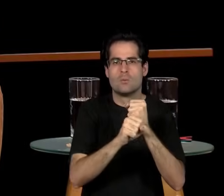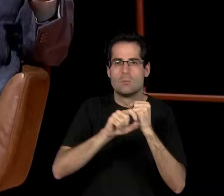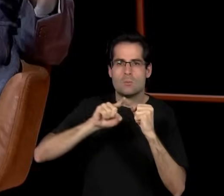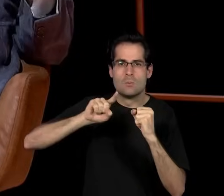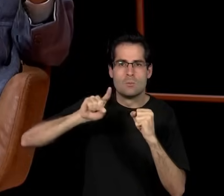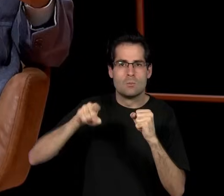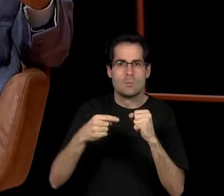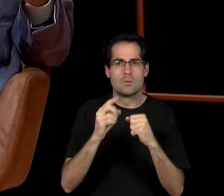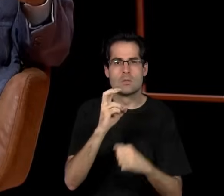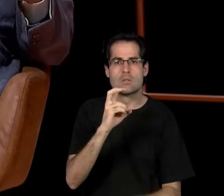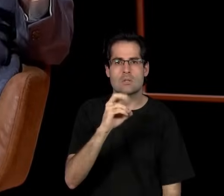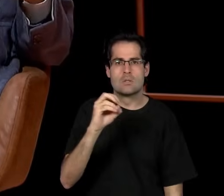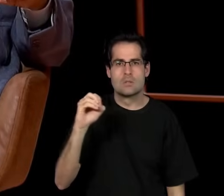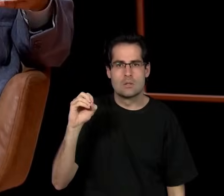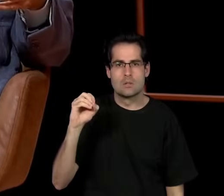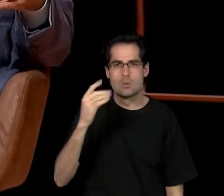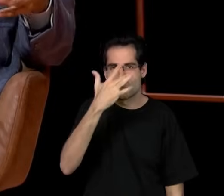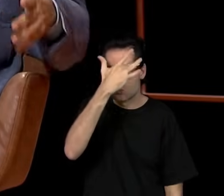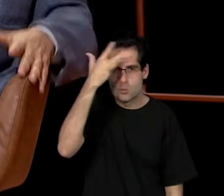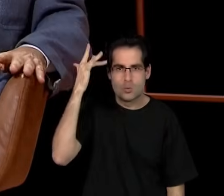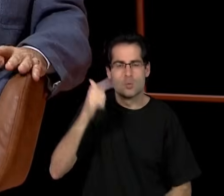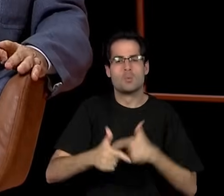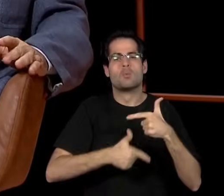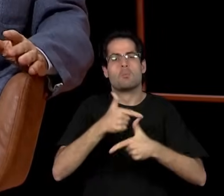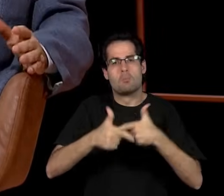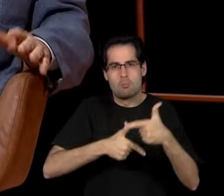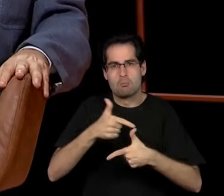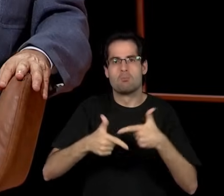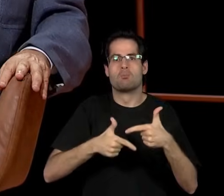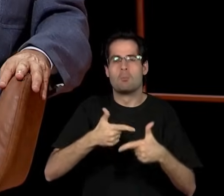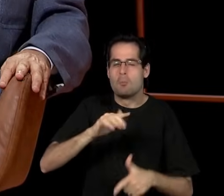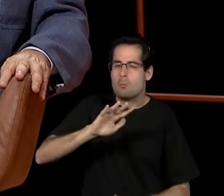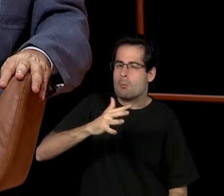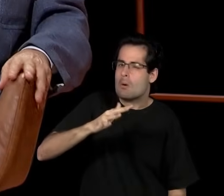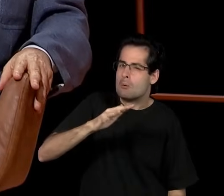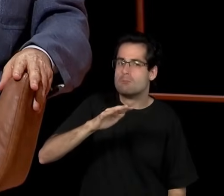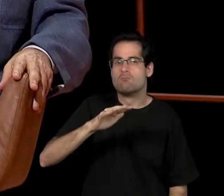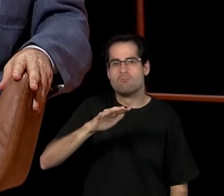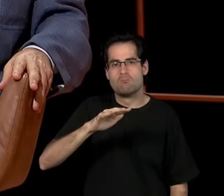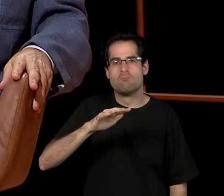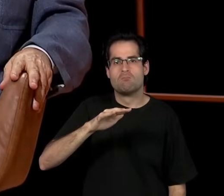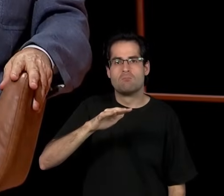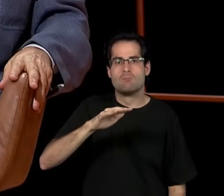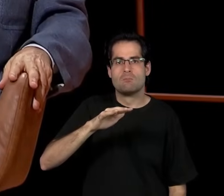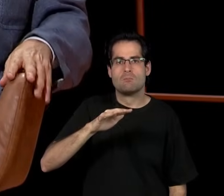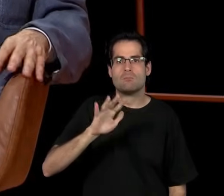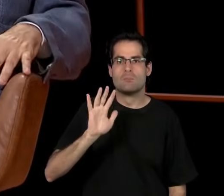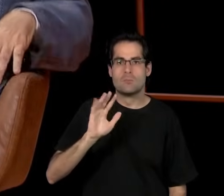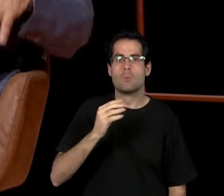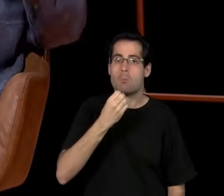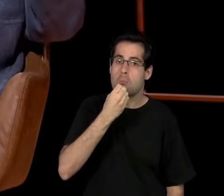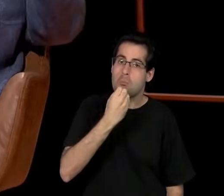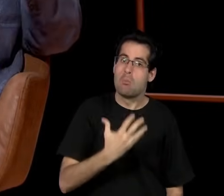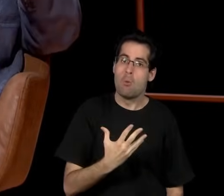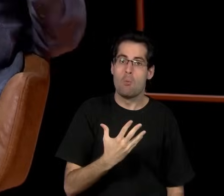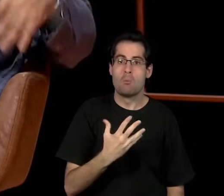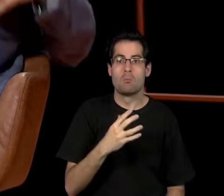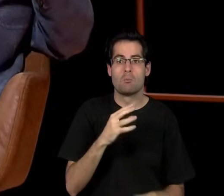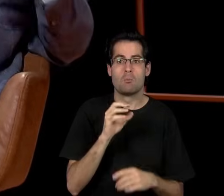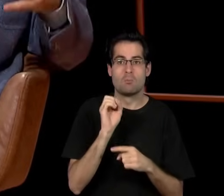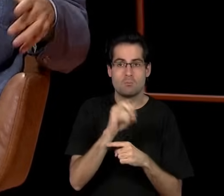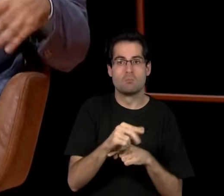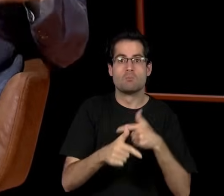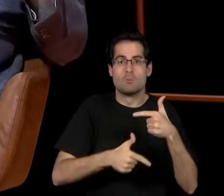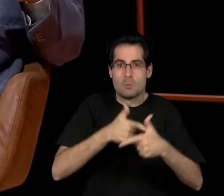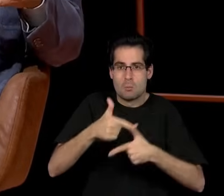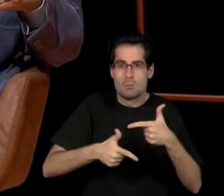público, você vai aumentando a proporcionalidade. Mas você dá emprego para 10 mil pessoas,